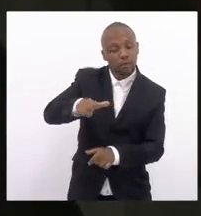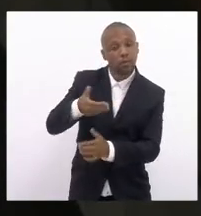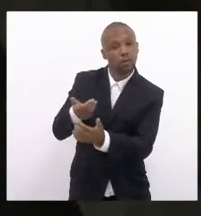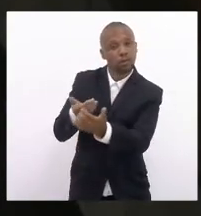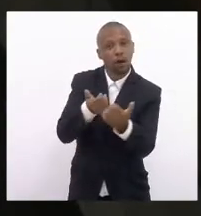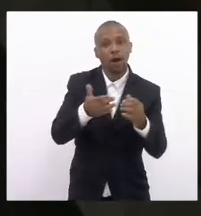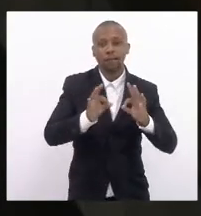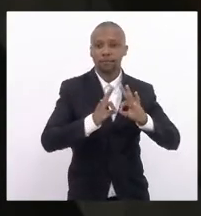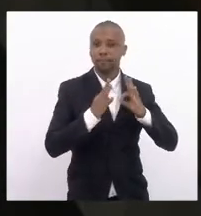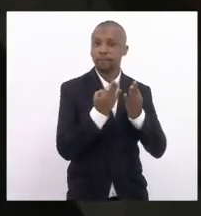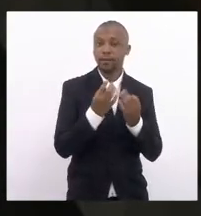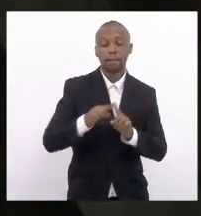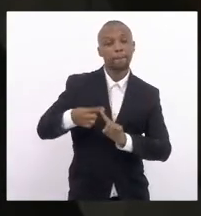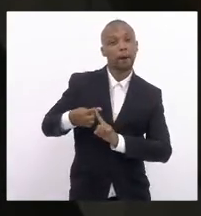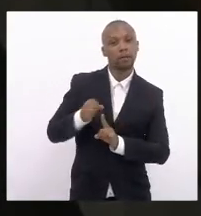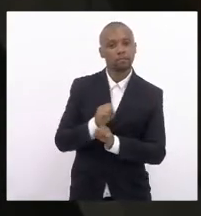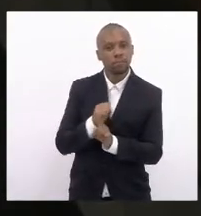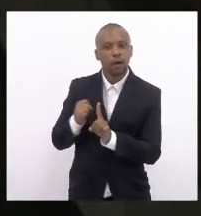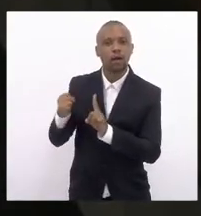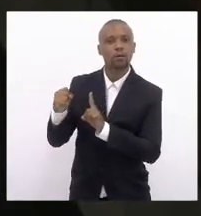o conjunto da sociedade.